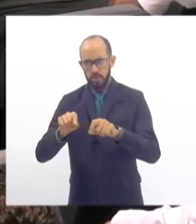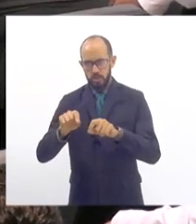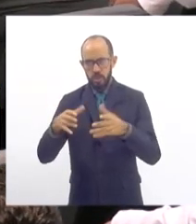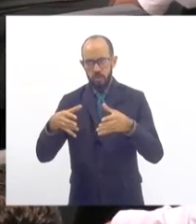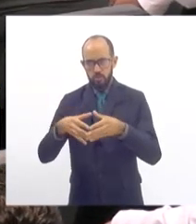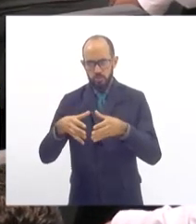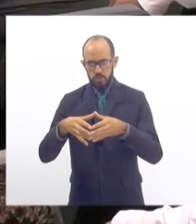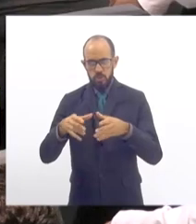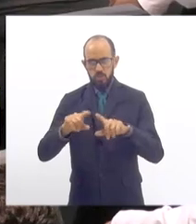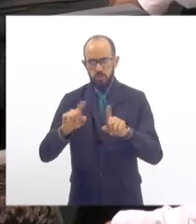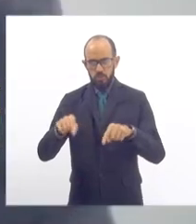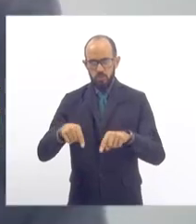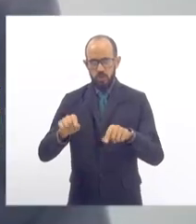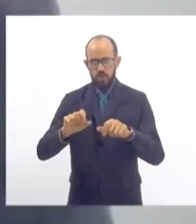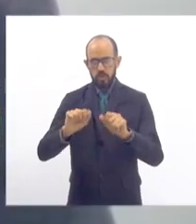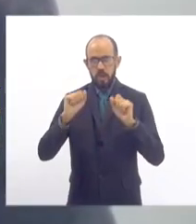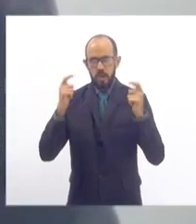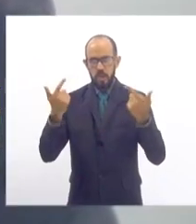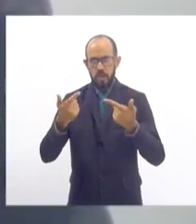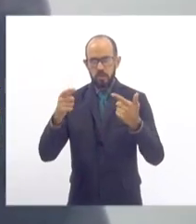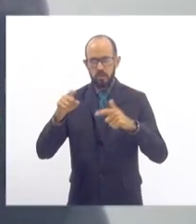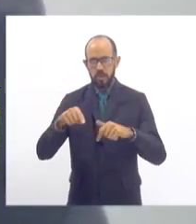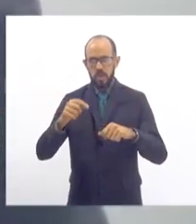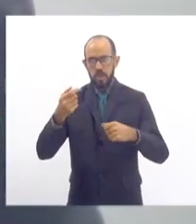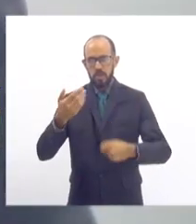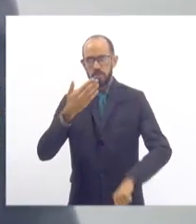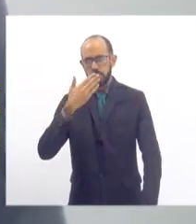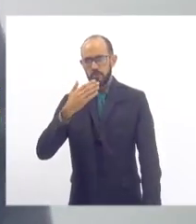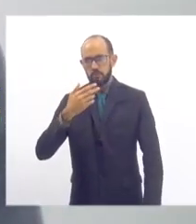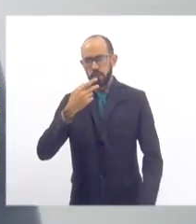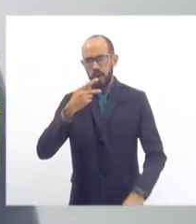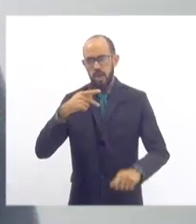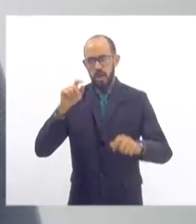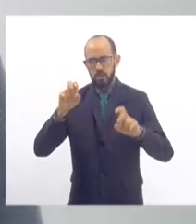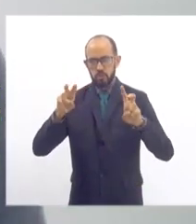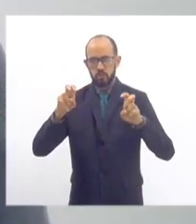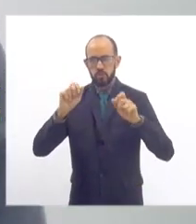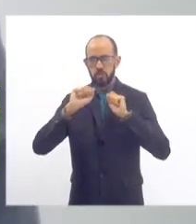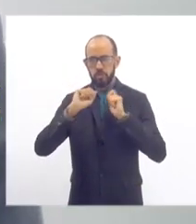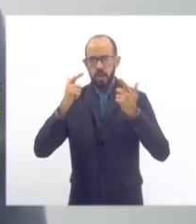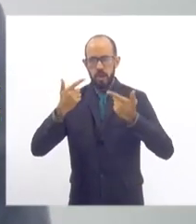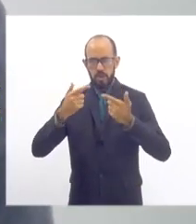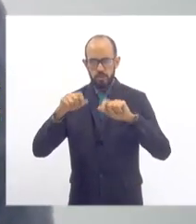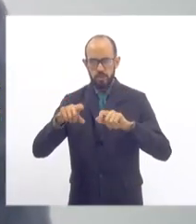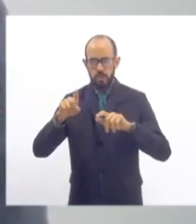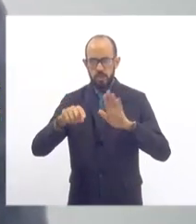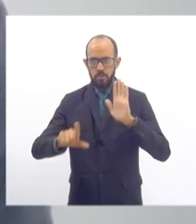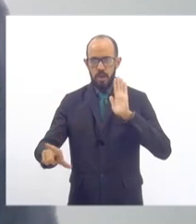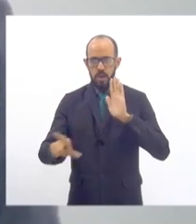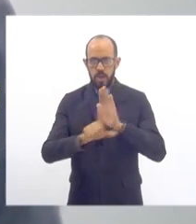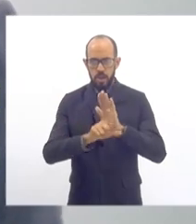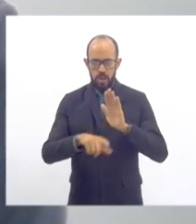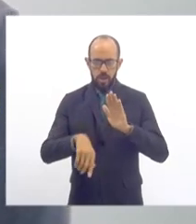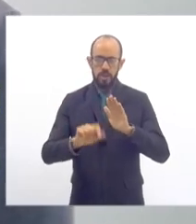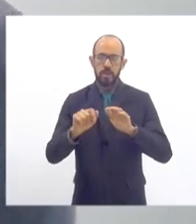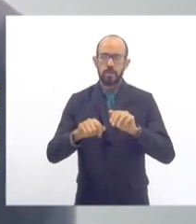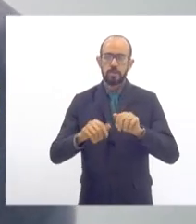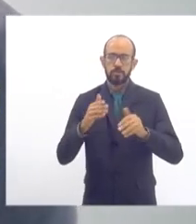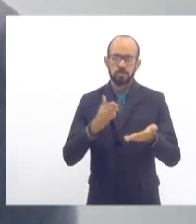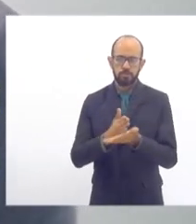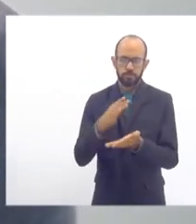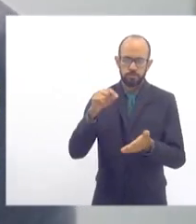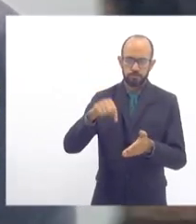Assembleia Legislativa, levar um posicionamento, né, do Parlamento sobre esse tema. É uma lei que passou por esse Parlamento